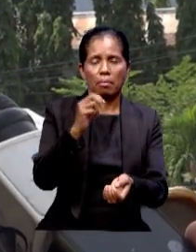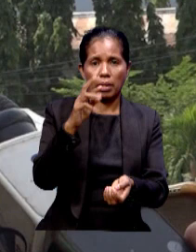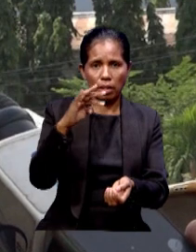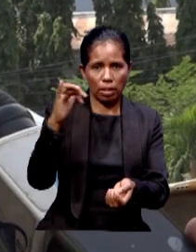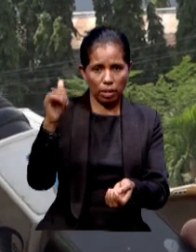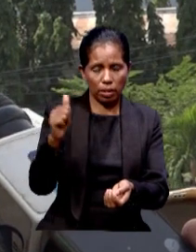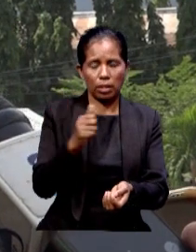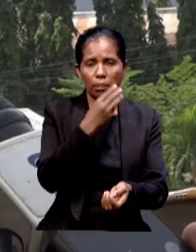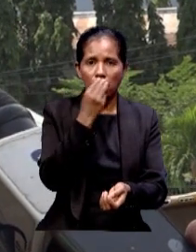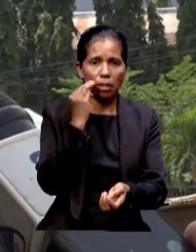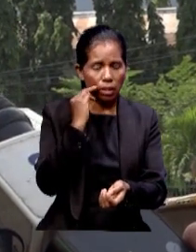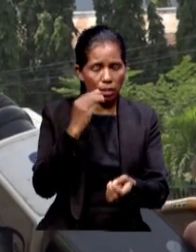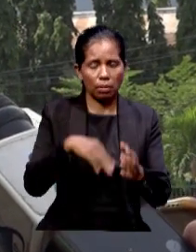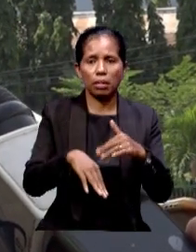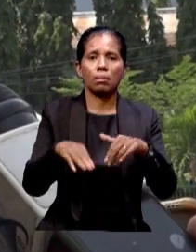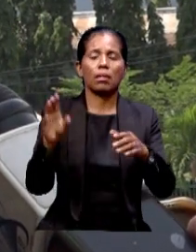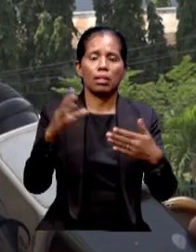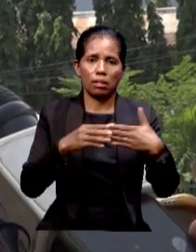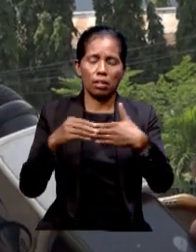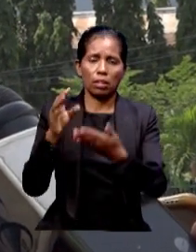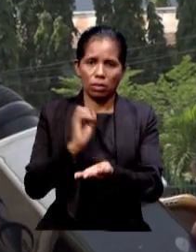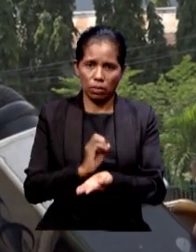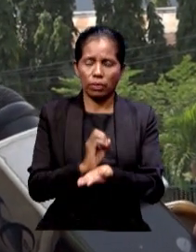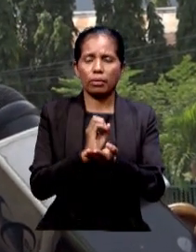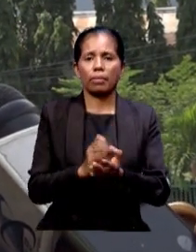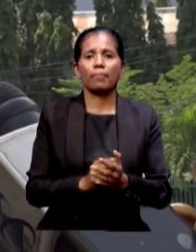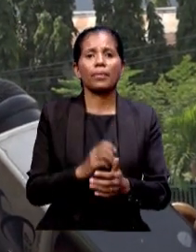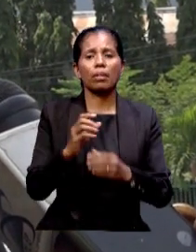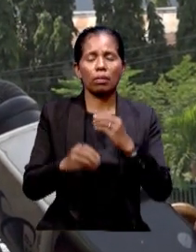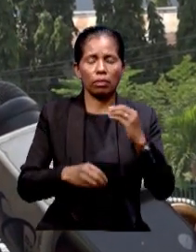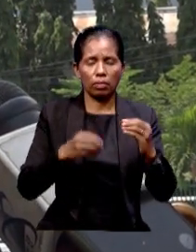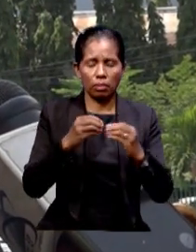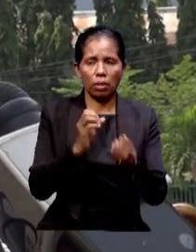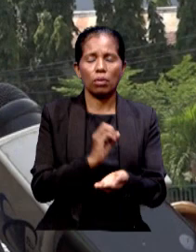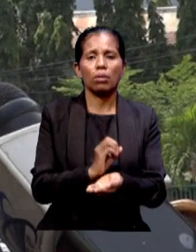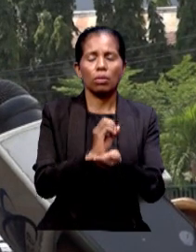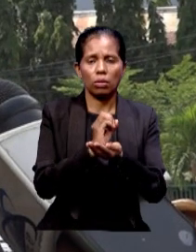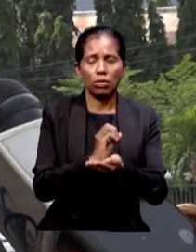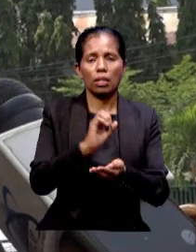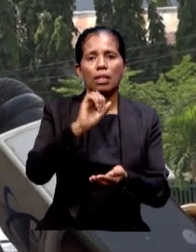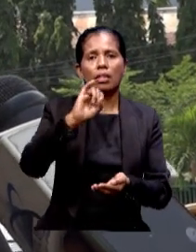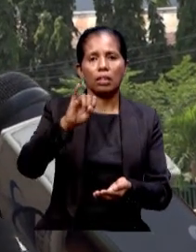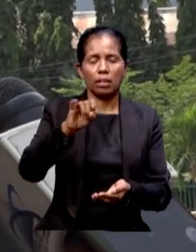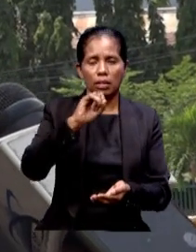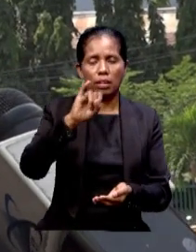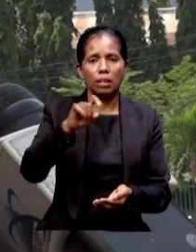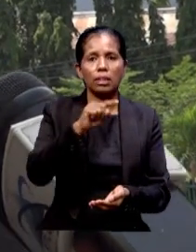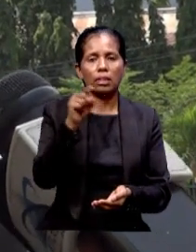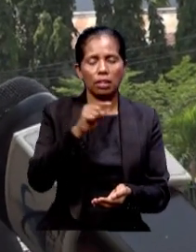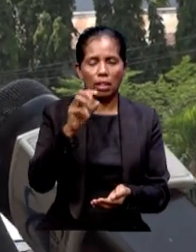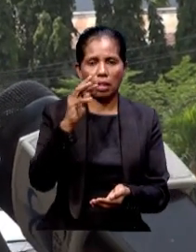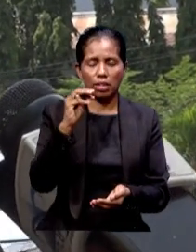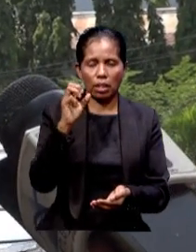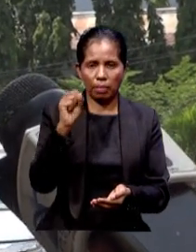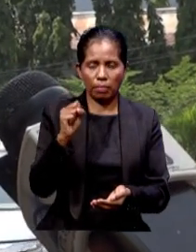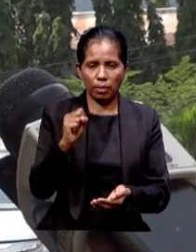unanimidade. E conceito ida be, conaba Raioa ZSM, ne conceito fungida, ne be que